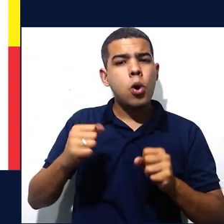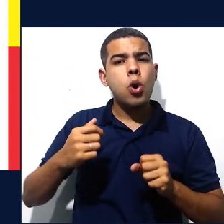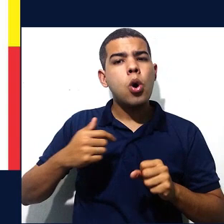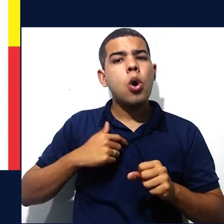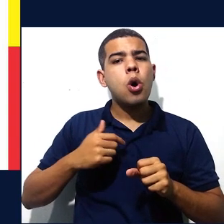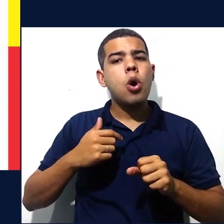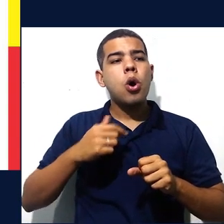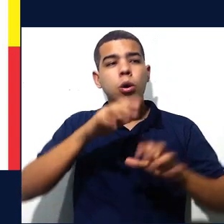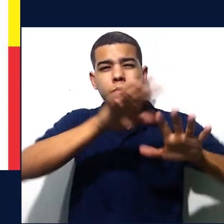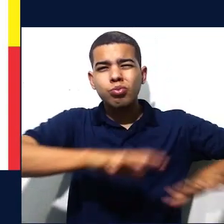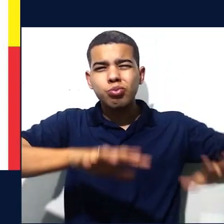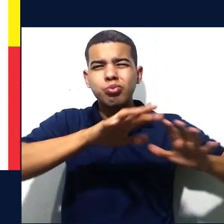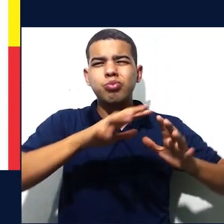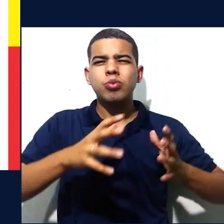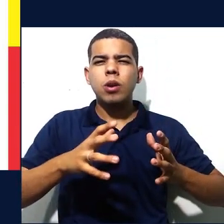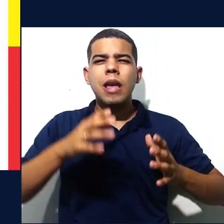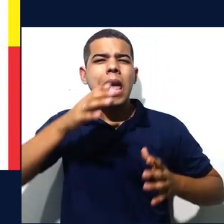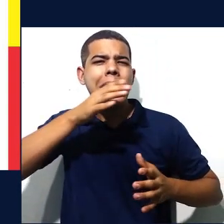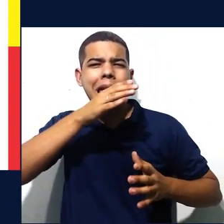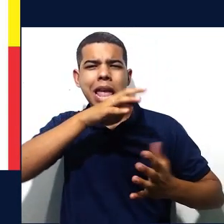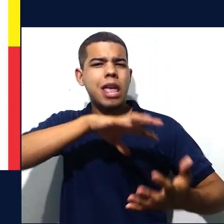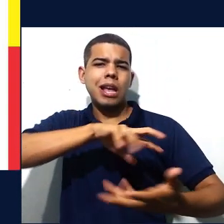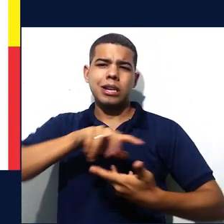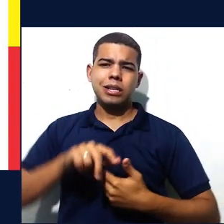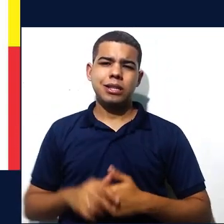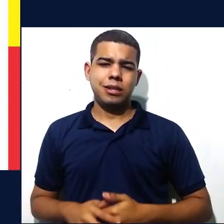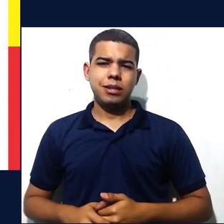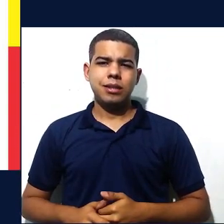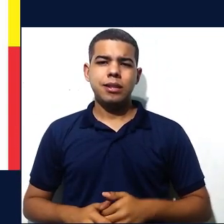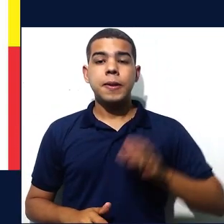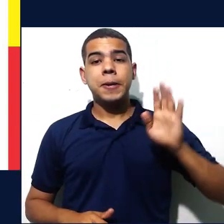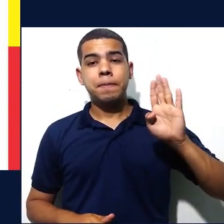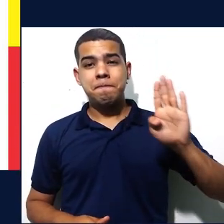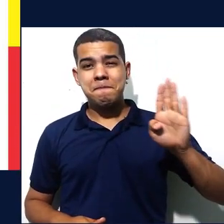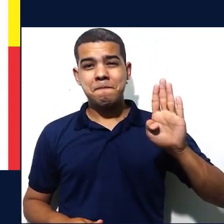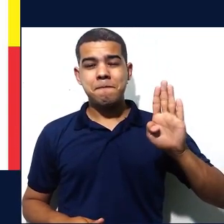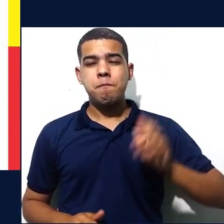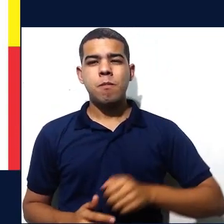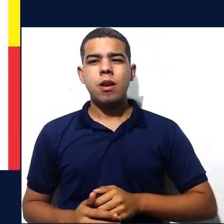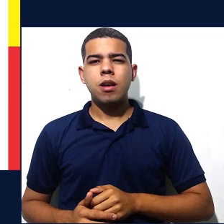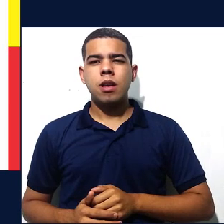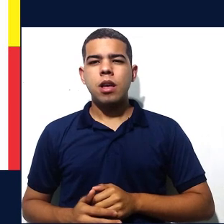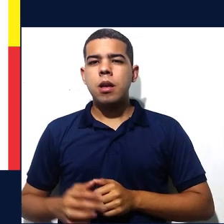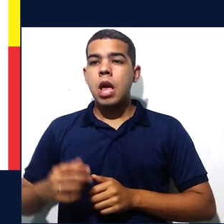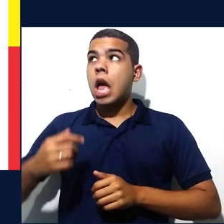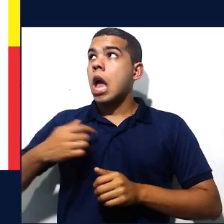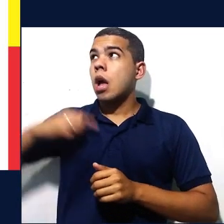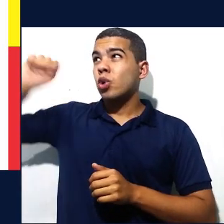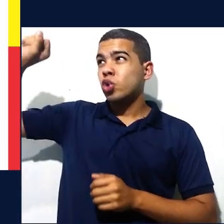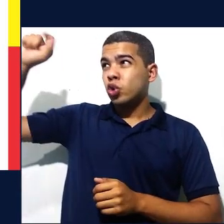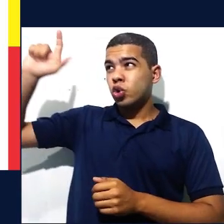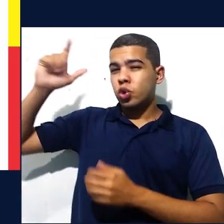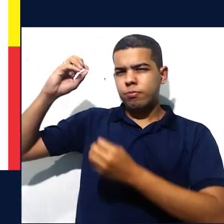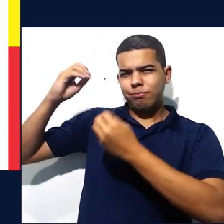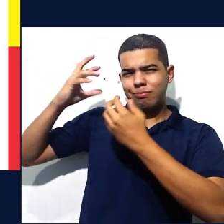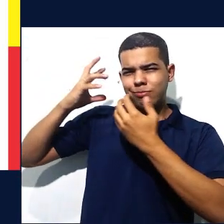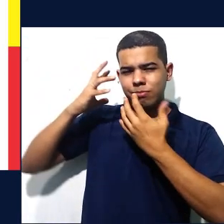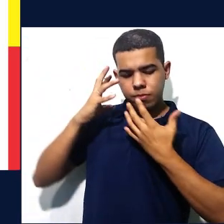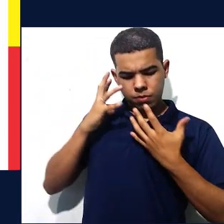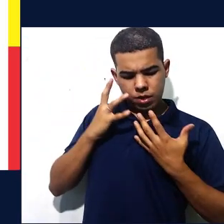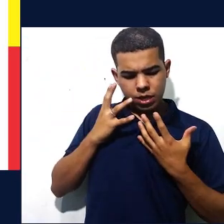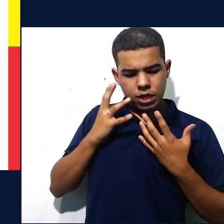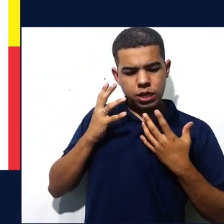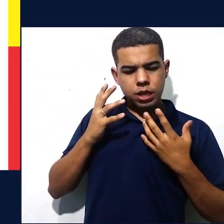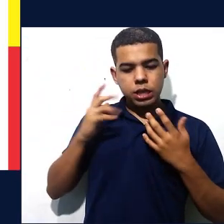do aquecimento global. Na alternativa B, a exposição aos raios ultravioleta pode